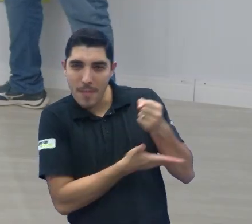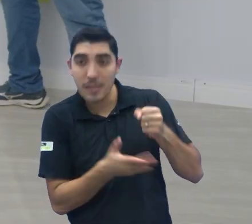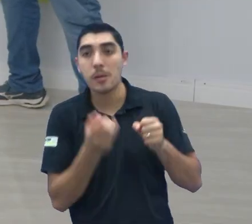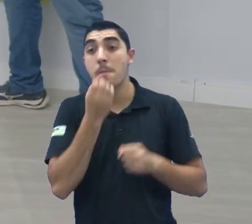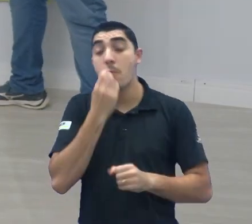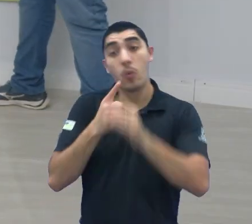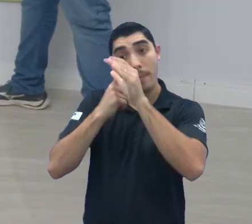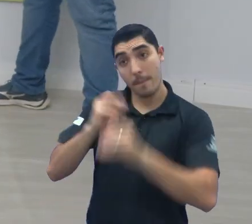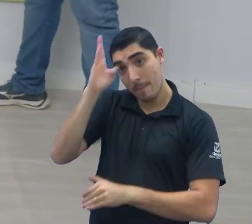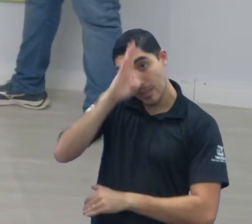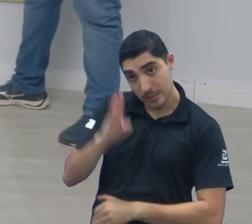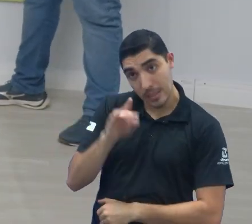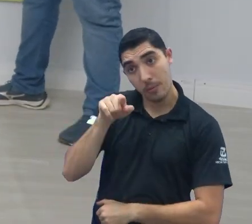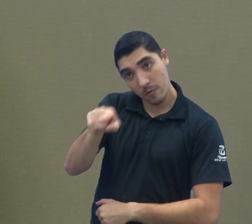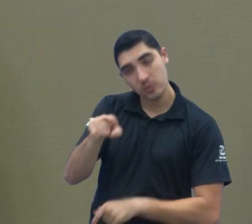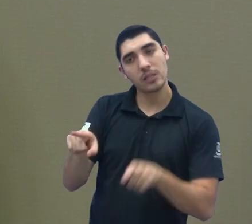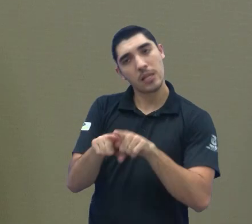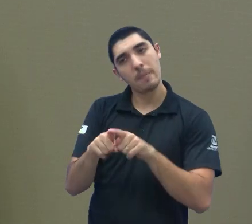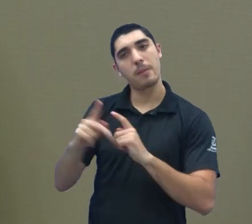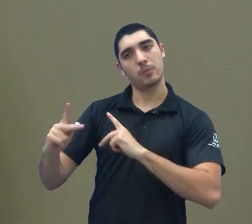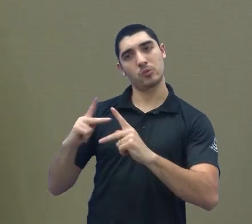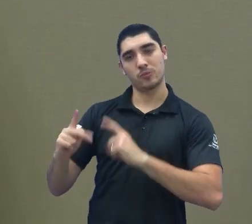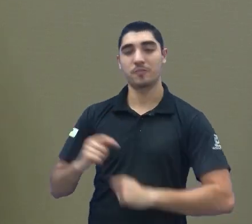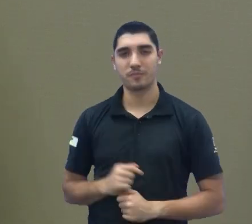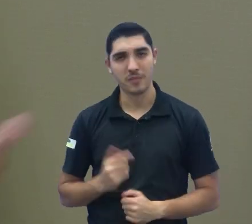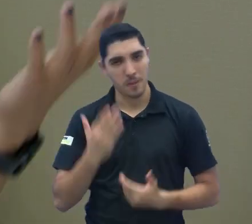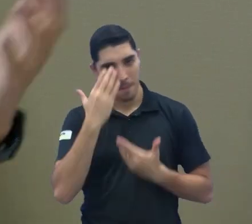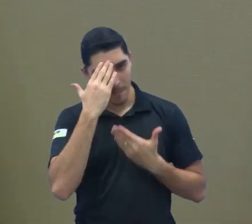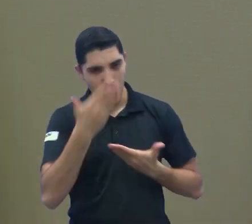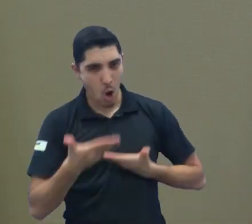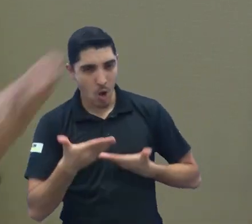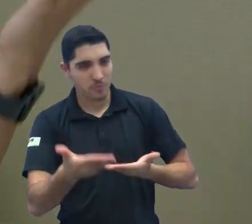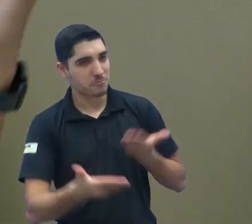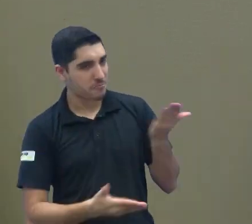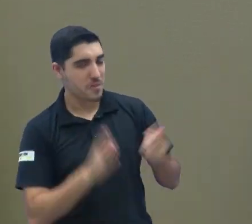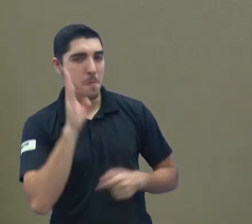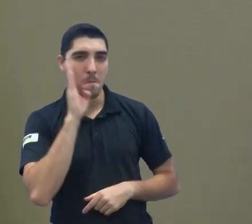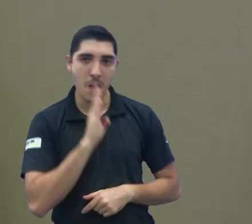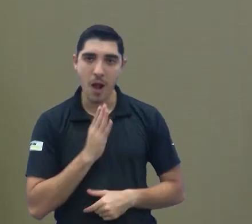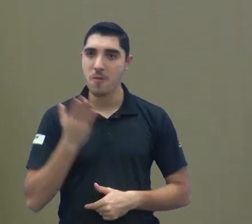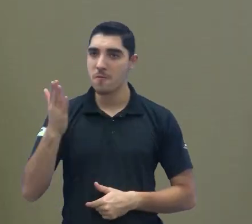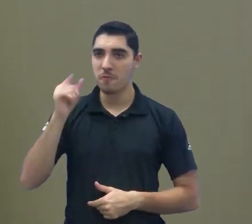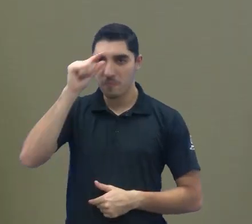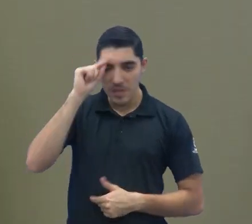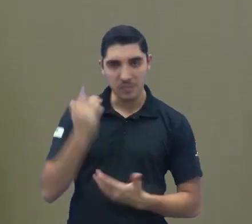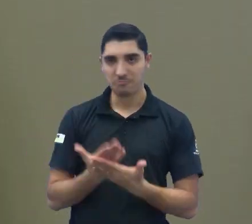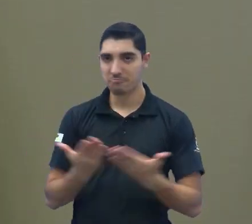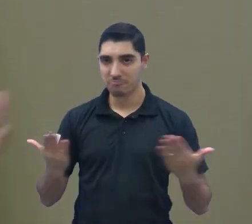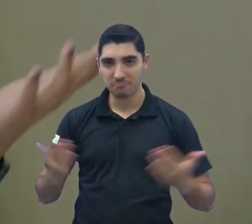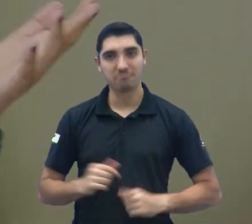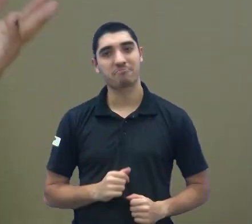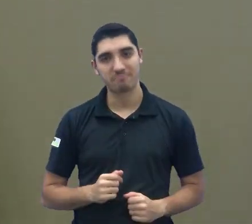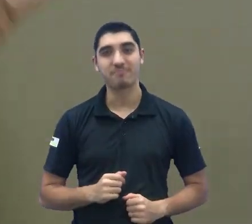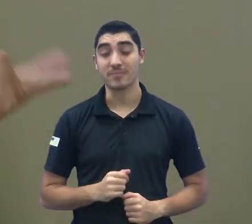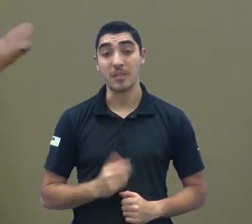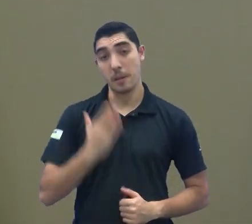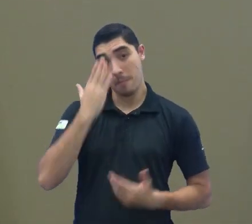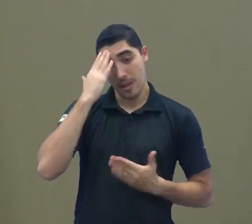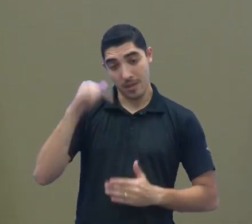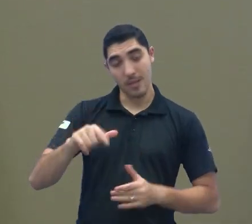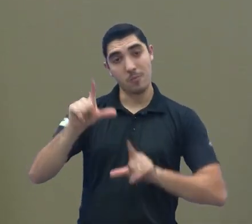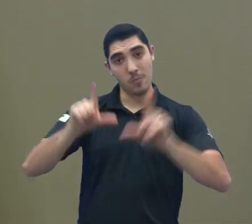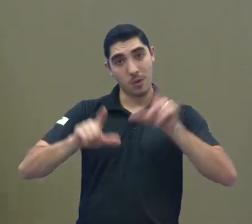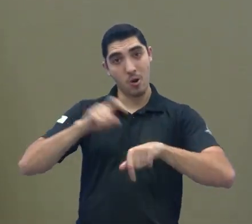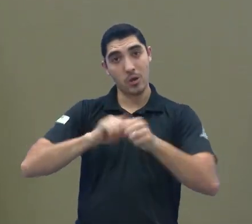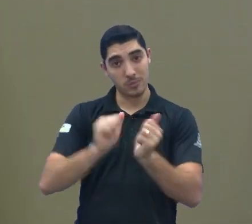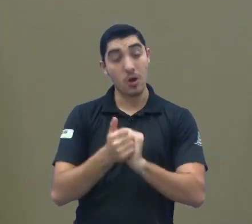José Basquetebol Feminino. Agradecer o convite, agradecer o Paulo Vieira, agradecer a Hora do Esporte. Continuo na base como